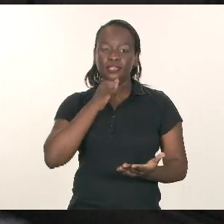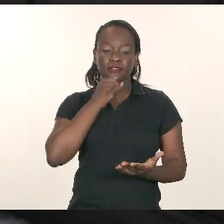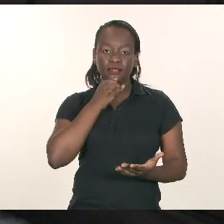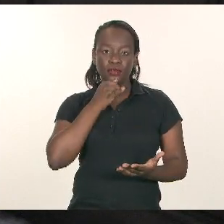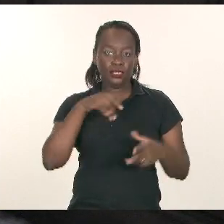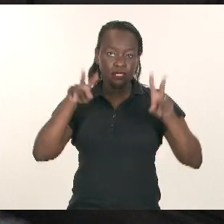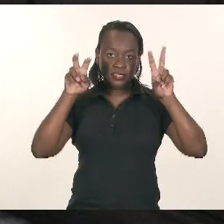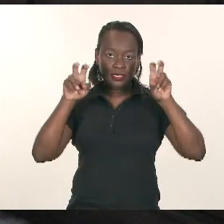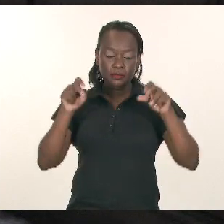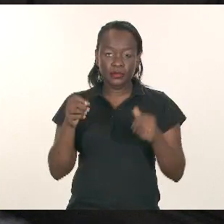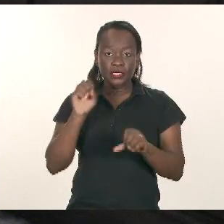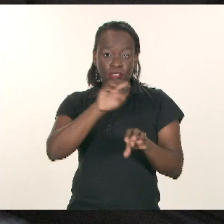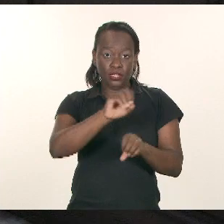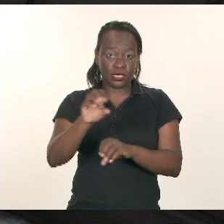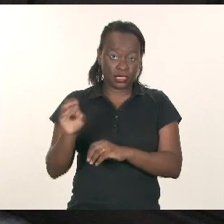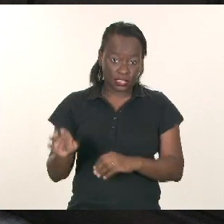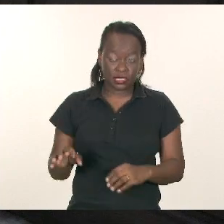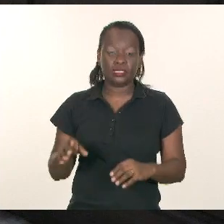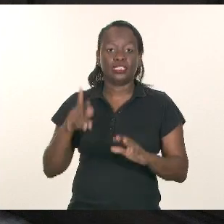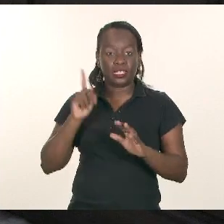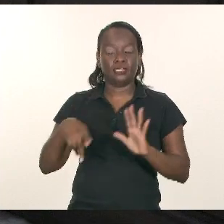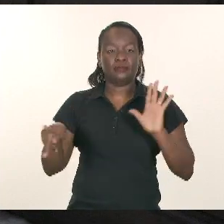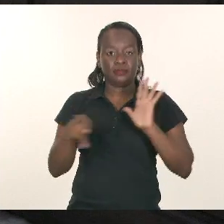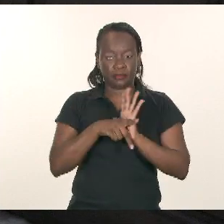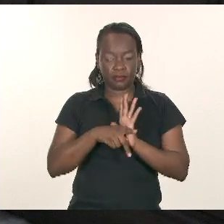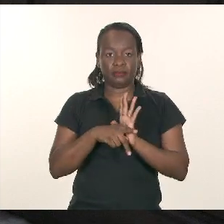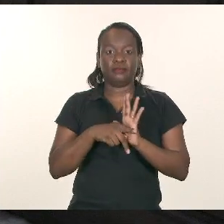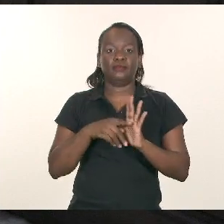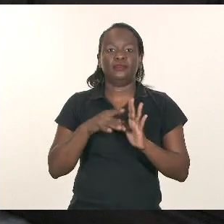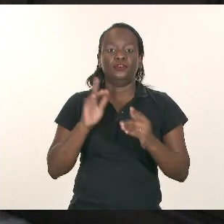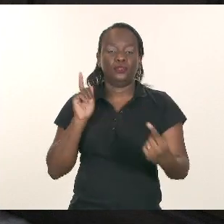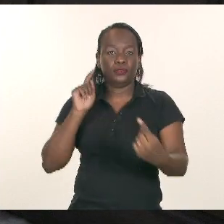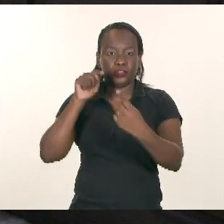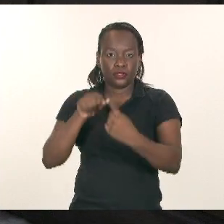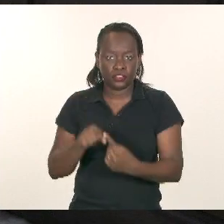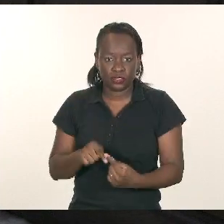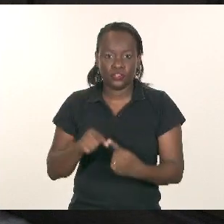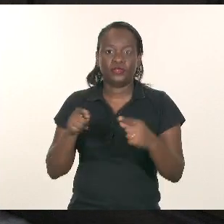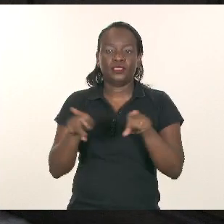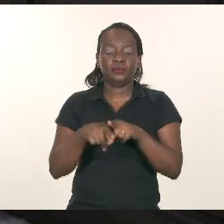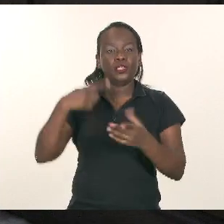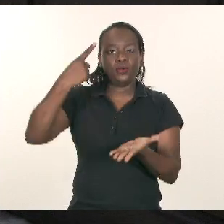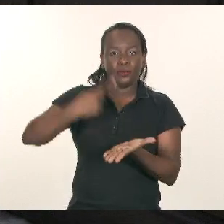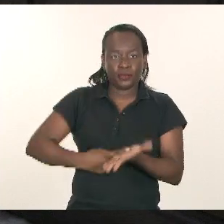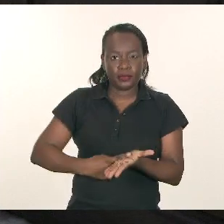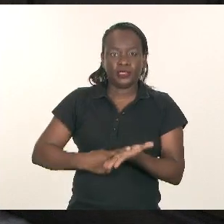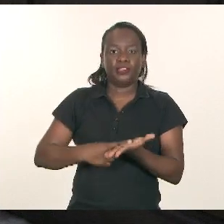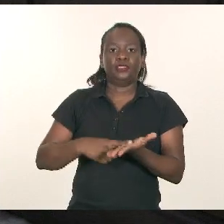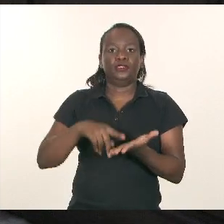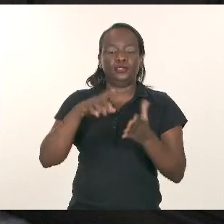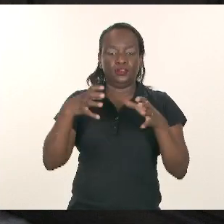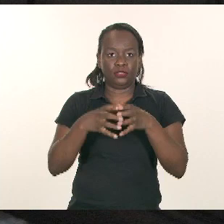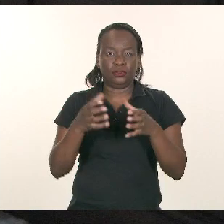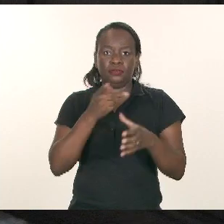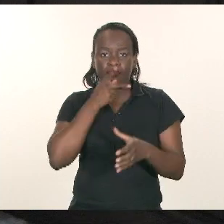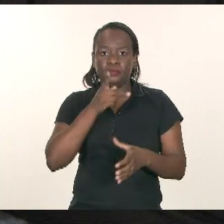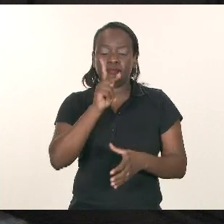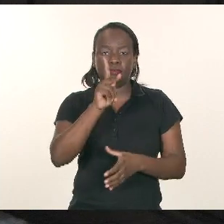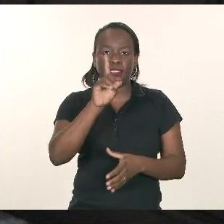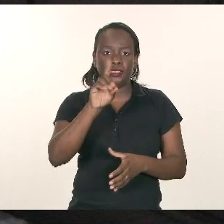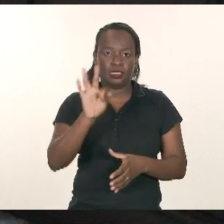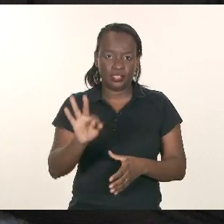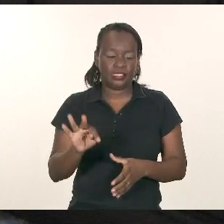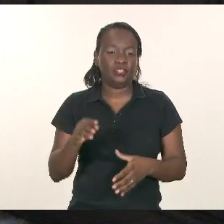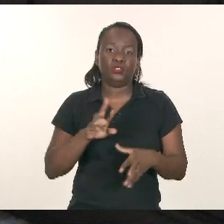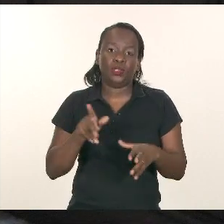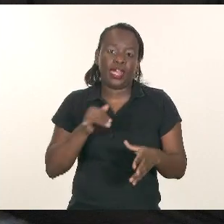o tema educação faz parte dos objetivos e dos compromissos do PDT. Não é